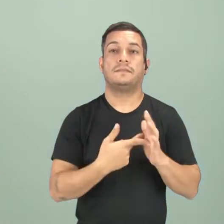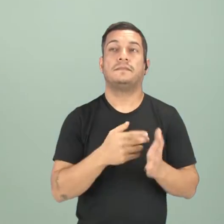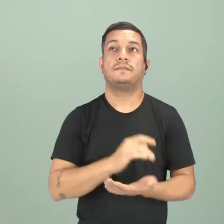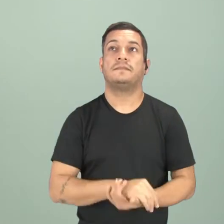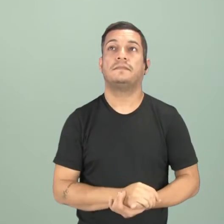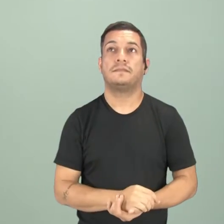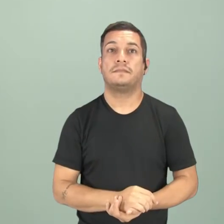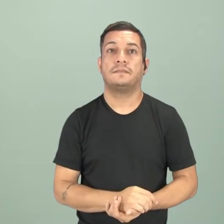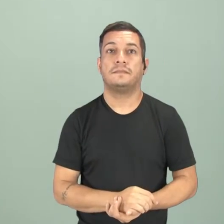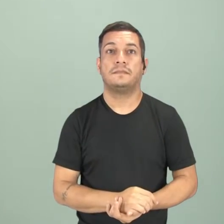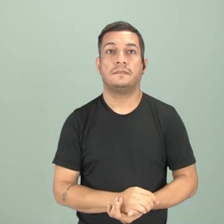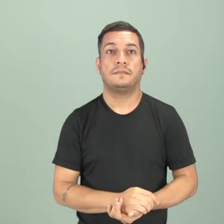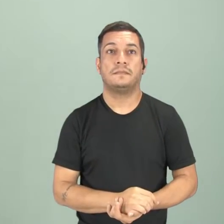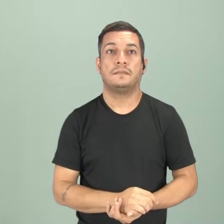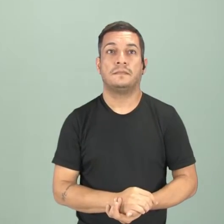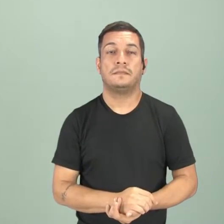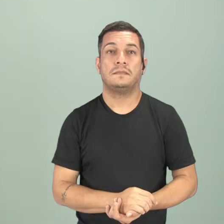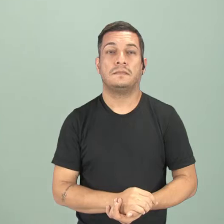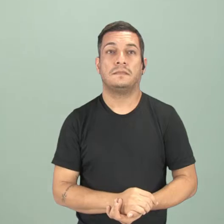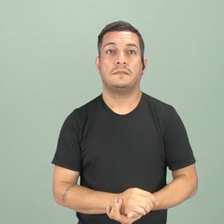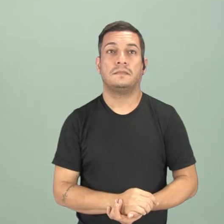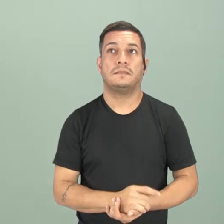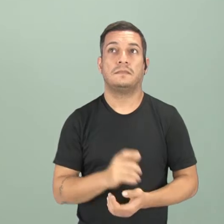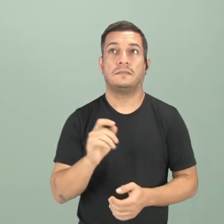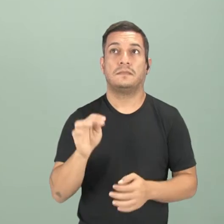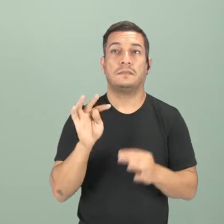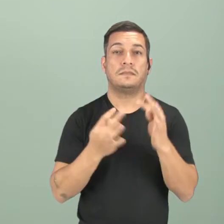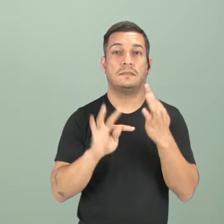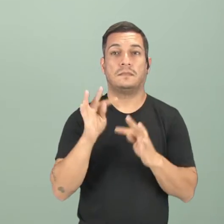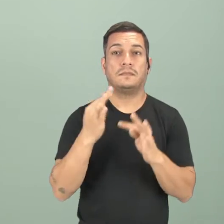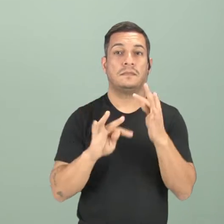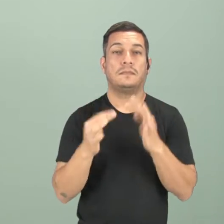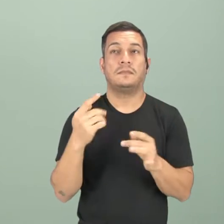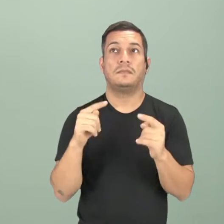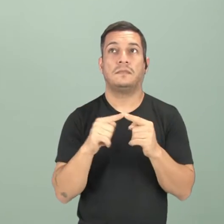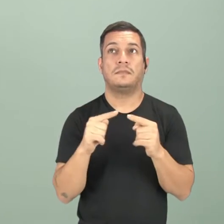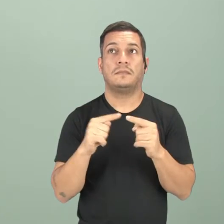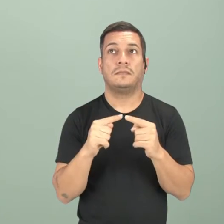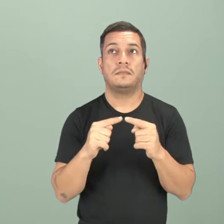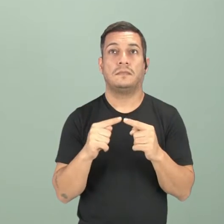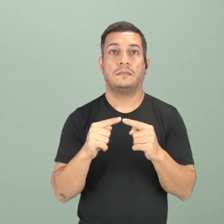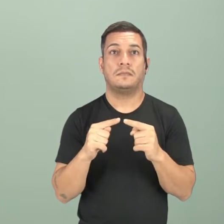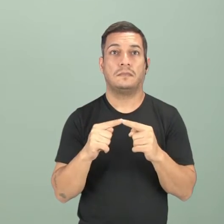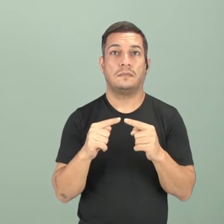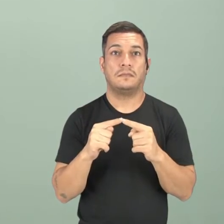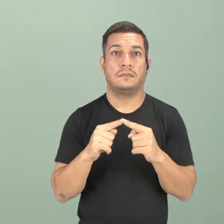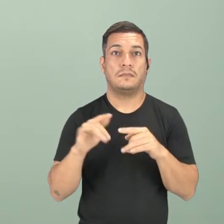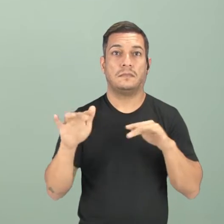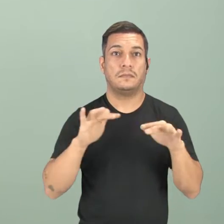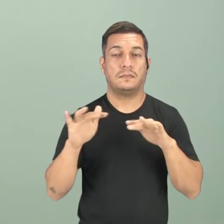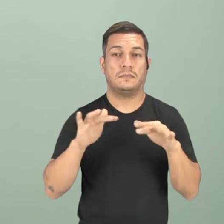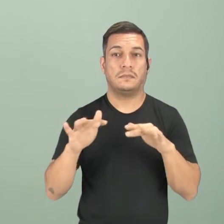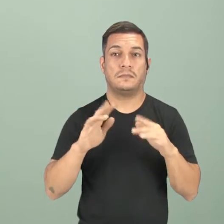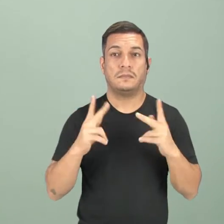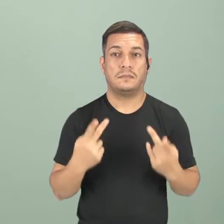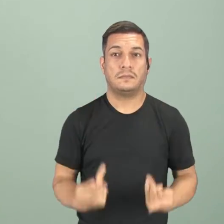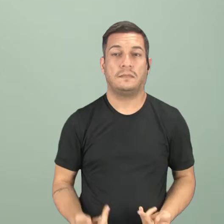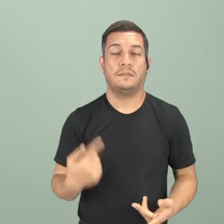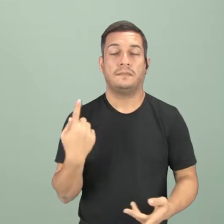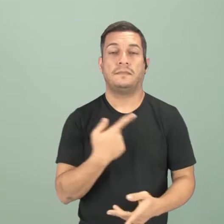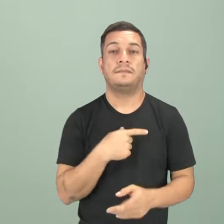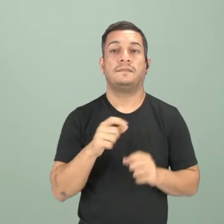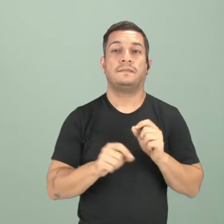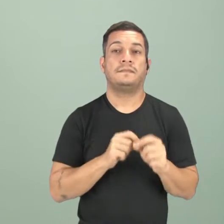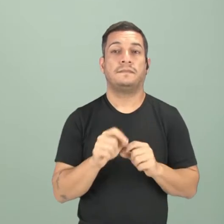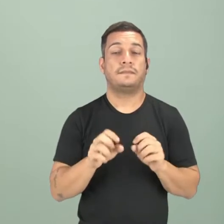significado, ok? Bom, o que a tecnologia tem a ver com essa lógica do movimento humano? Nós vamos